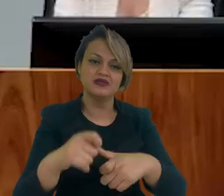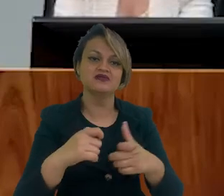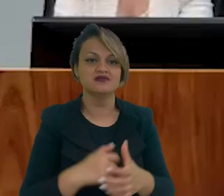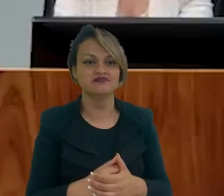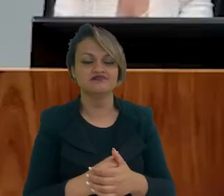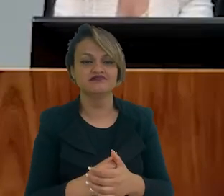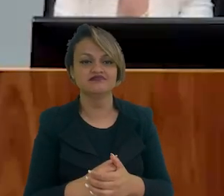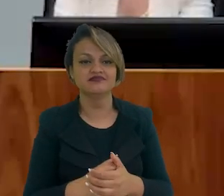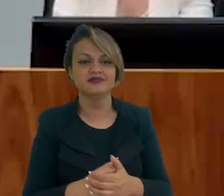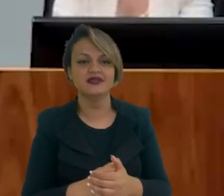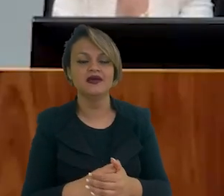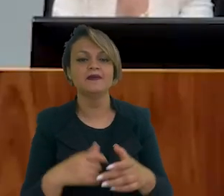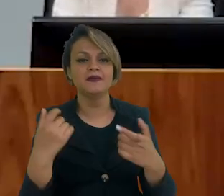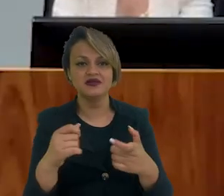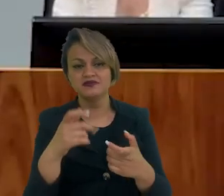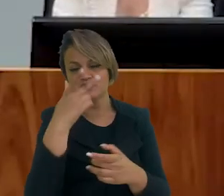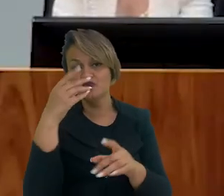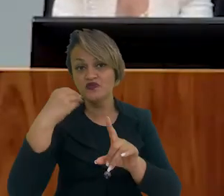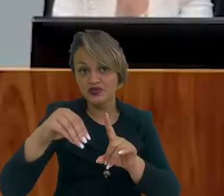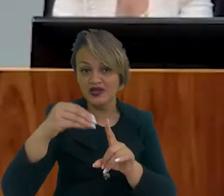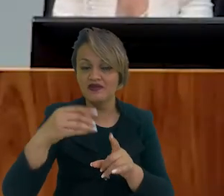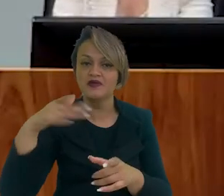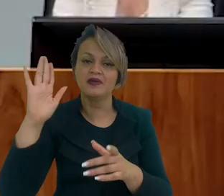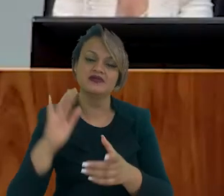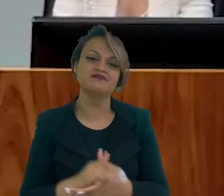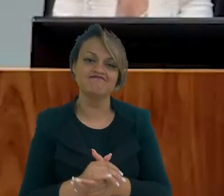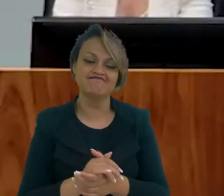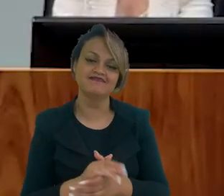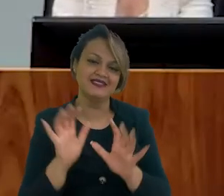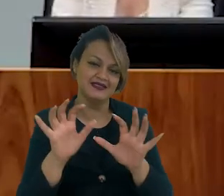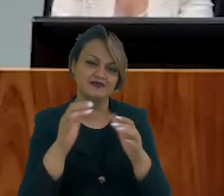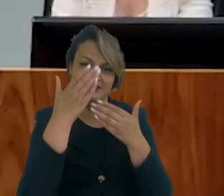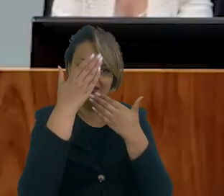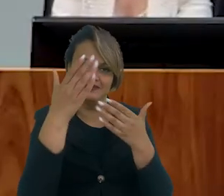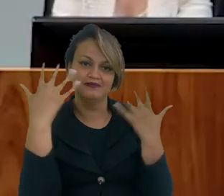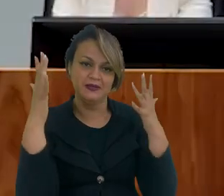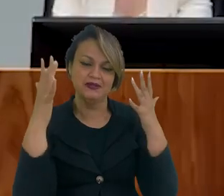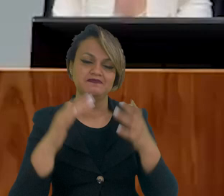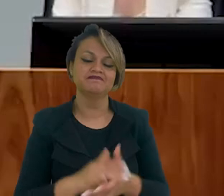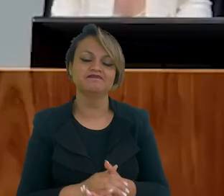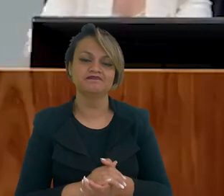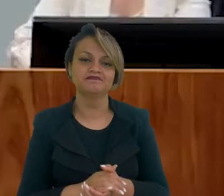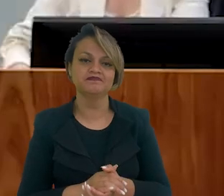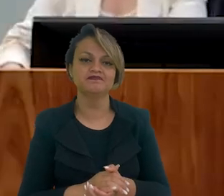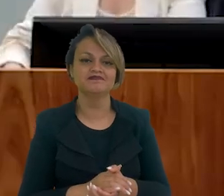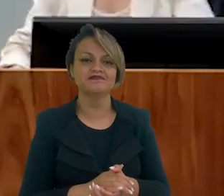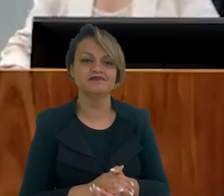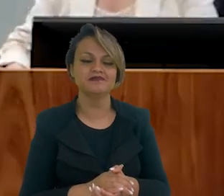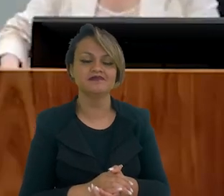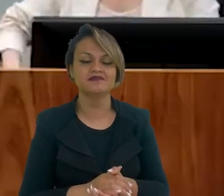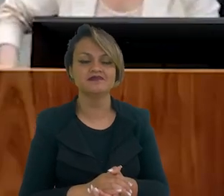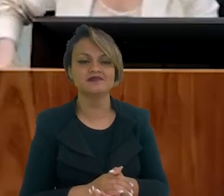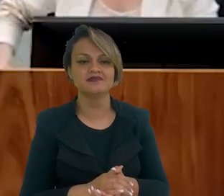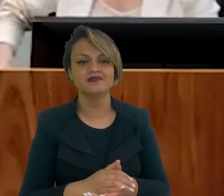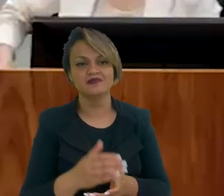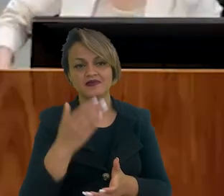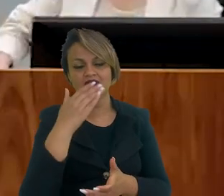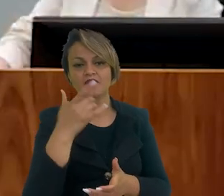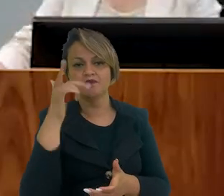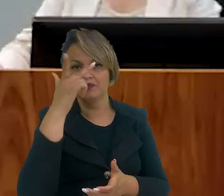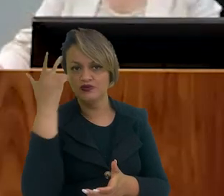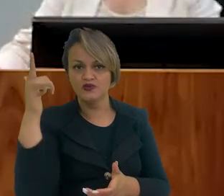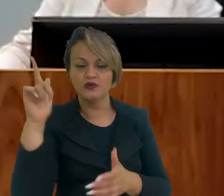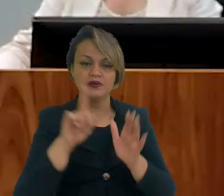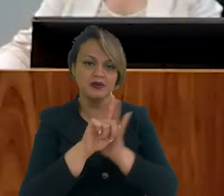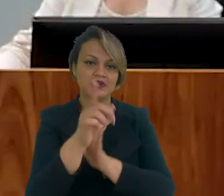então temos que de alguma forma ajudar a parte mais vulnerável né Mas é isso mesmo Obrigado